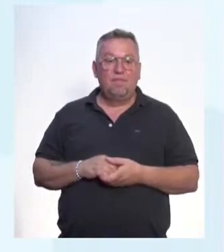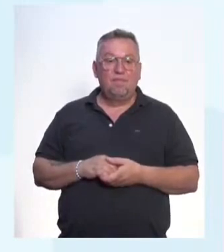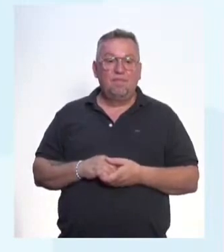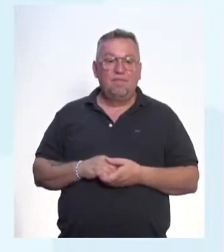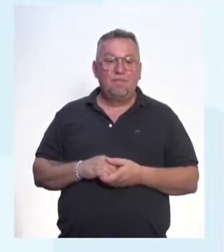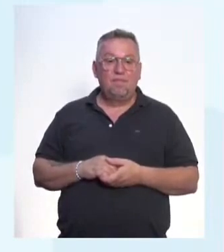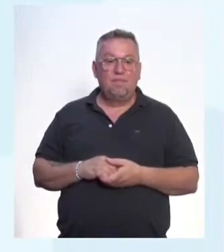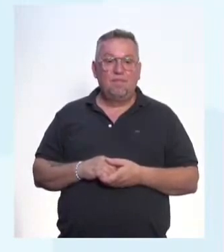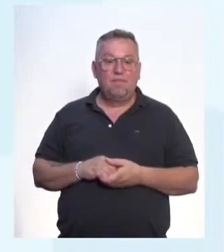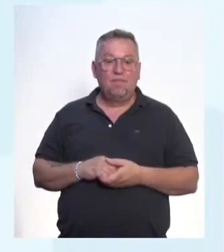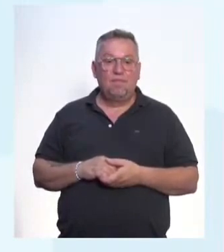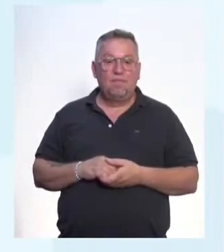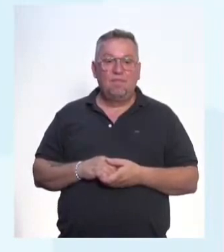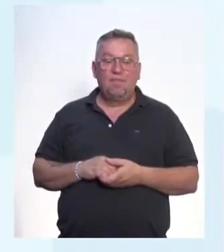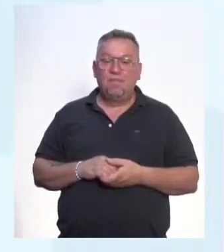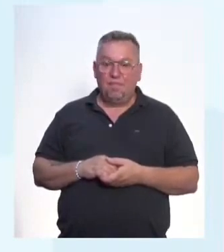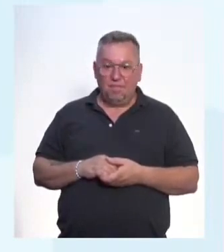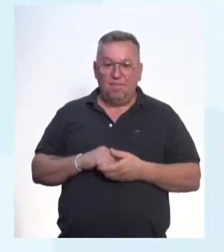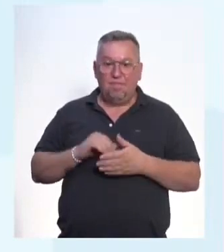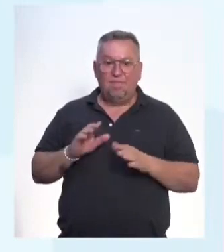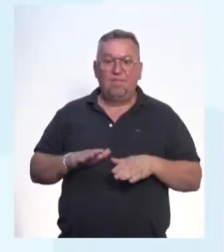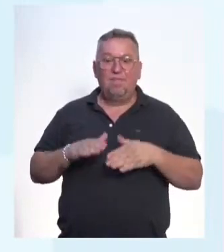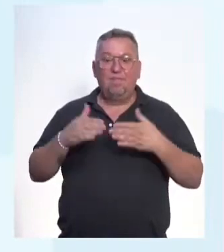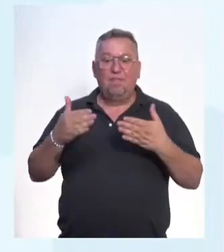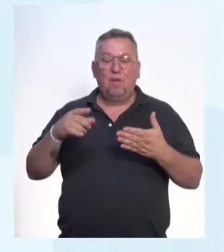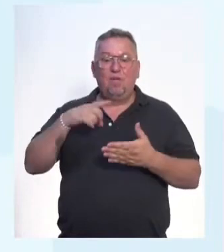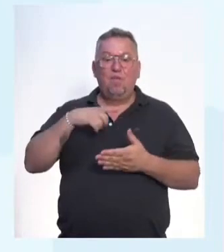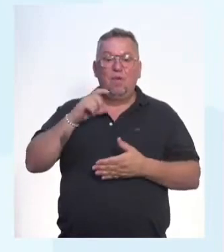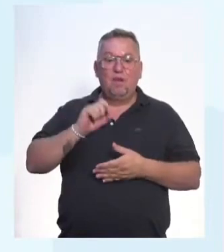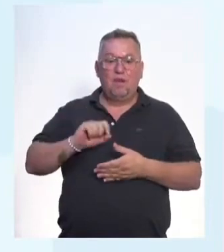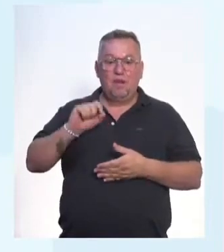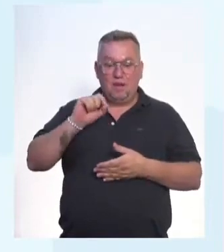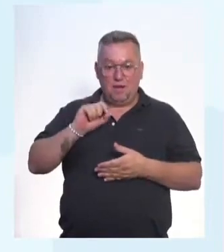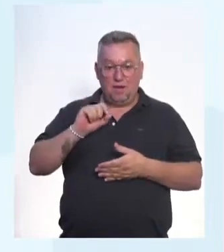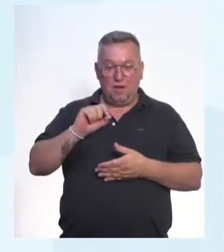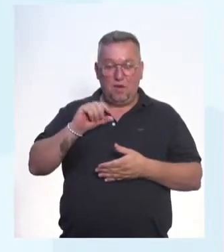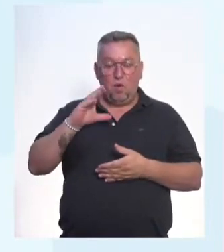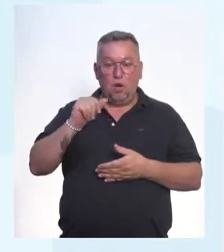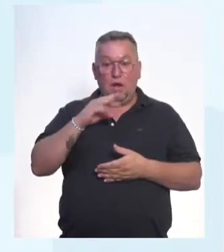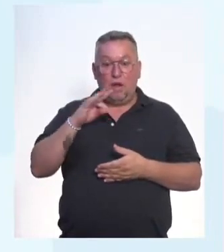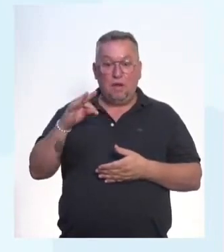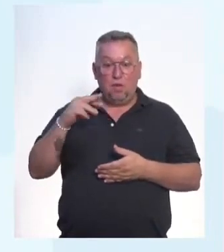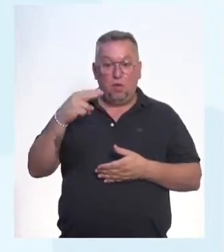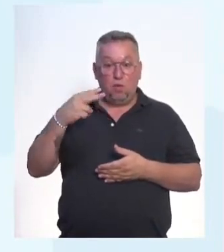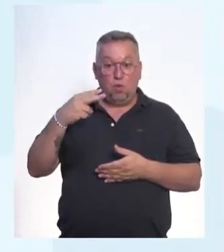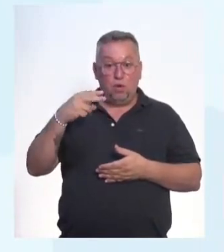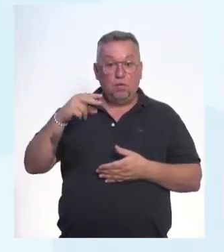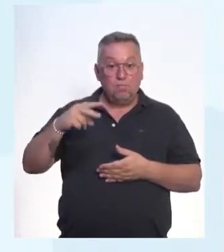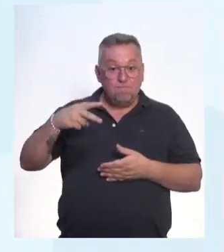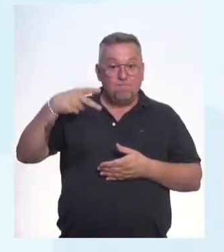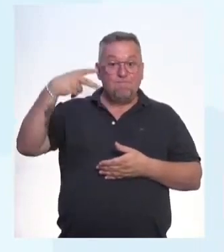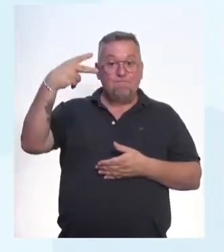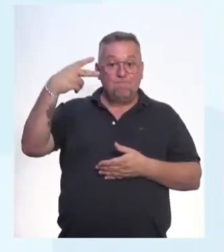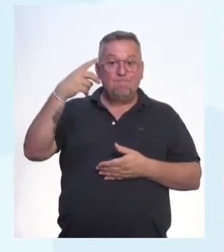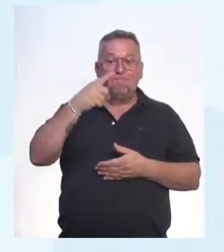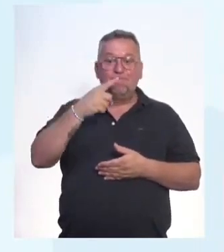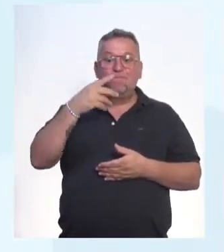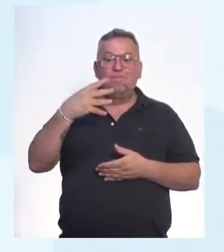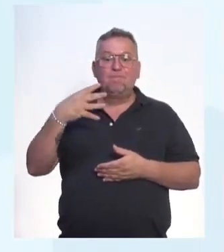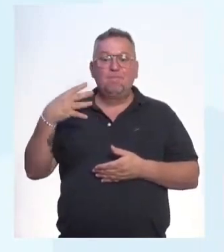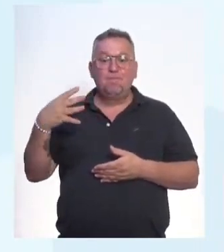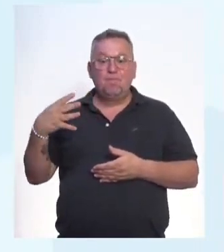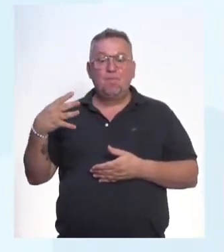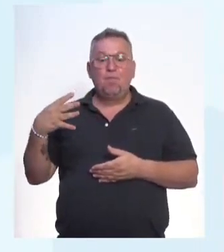4. 1 tira nada, 1. Então, eu vou ter que o cateto 2 ao quadrado é